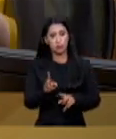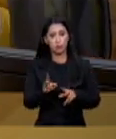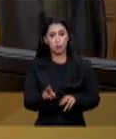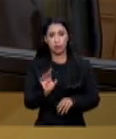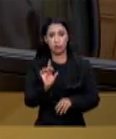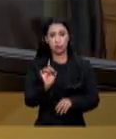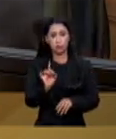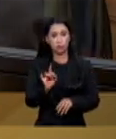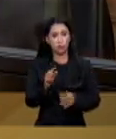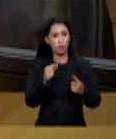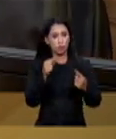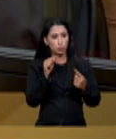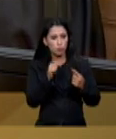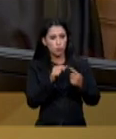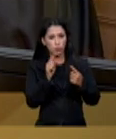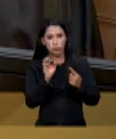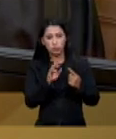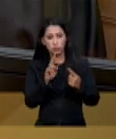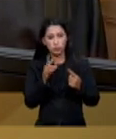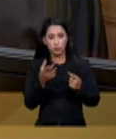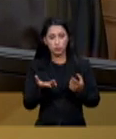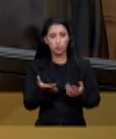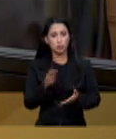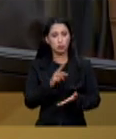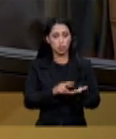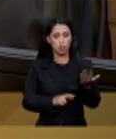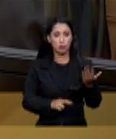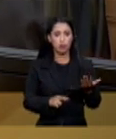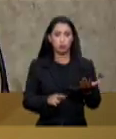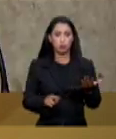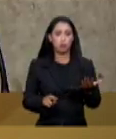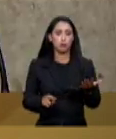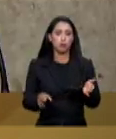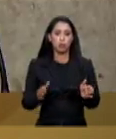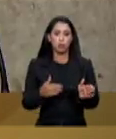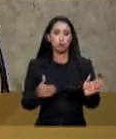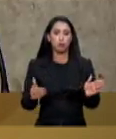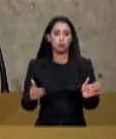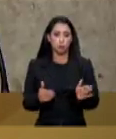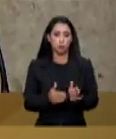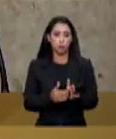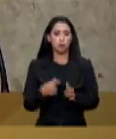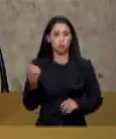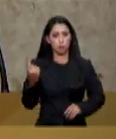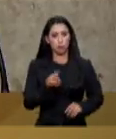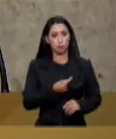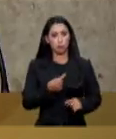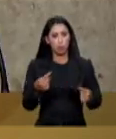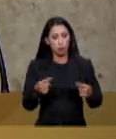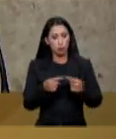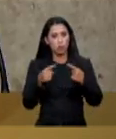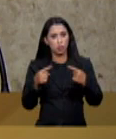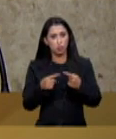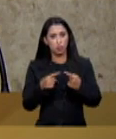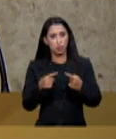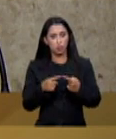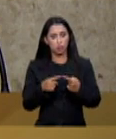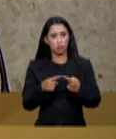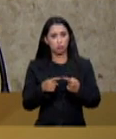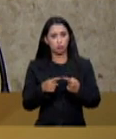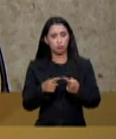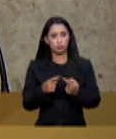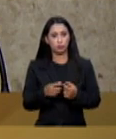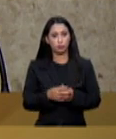mesma forma. E a sugestão do relator, acho que atende a todos nós. Sim, ótimo. Essas soluções